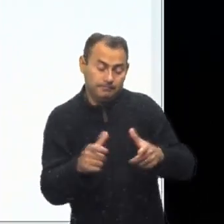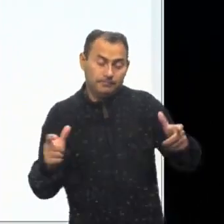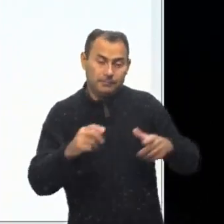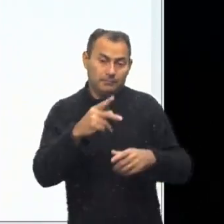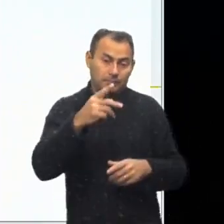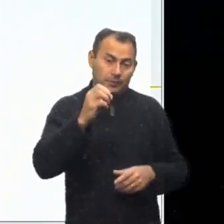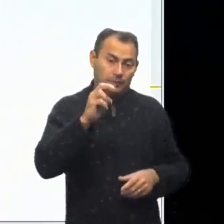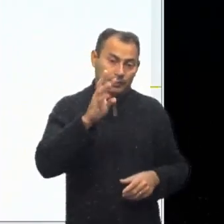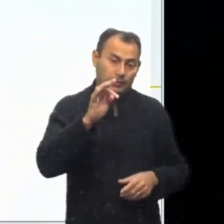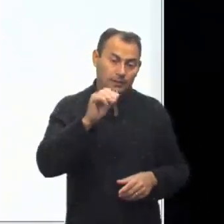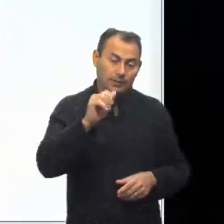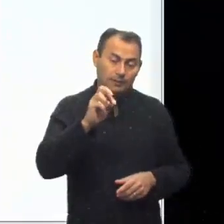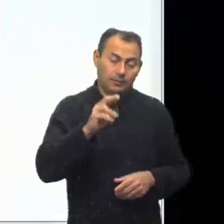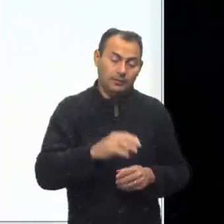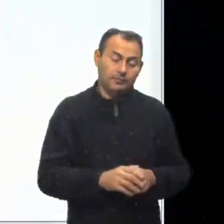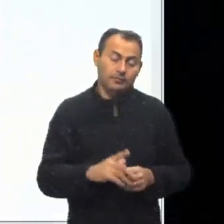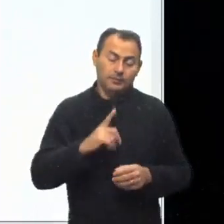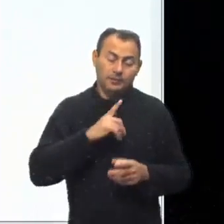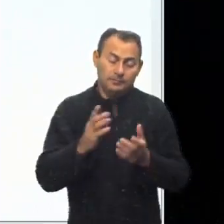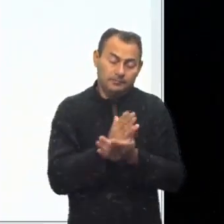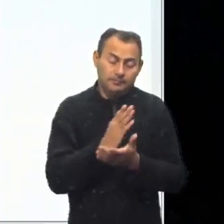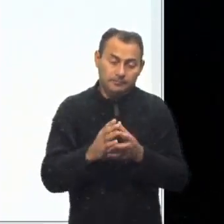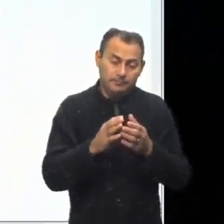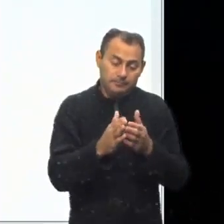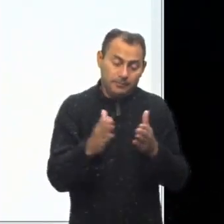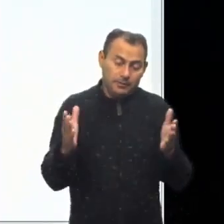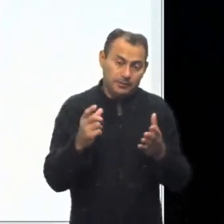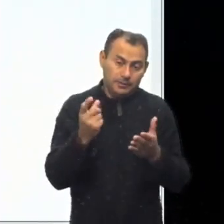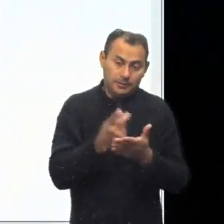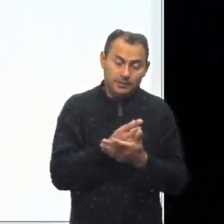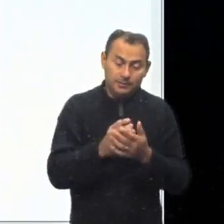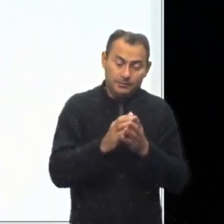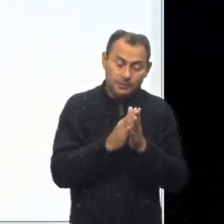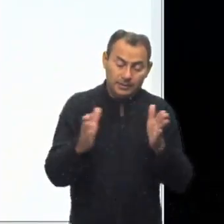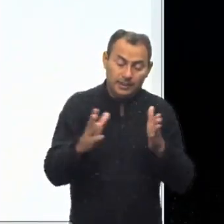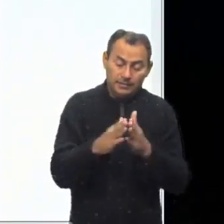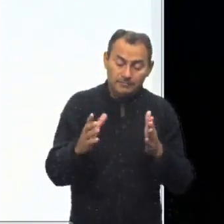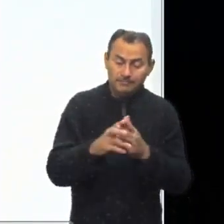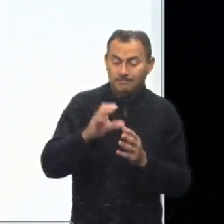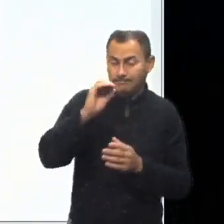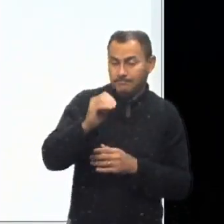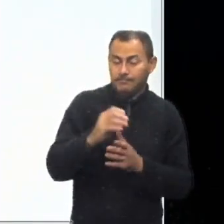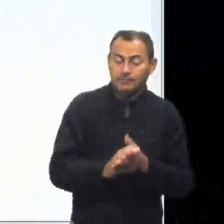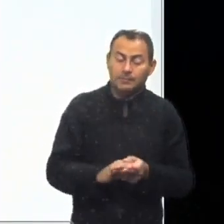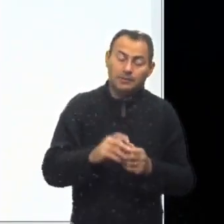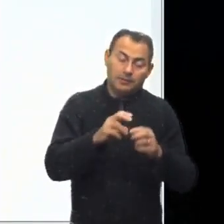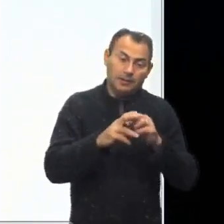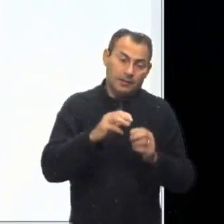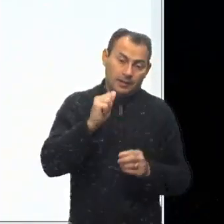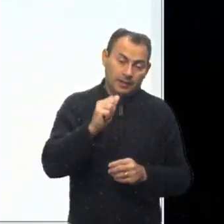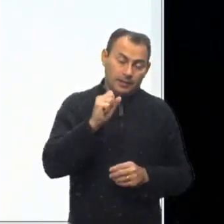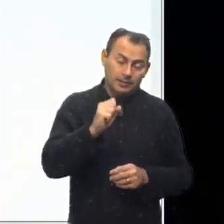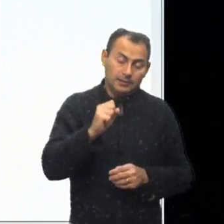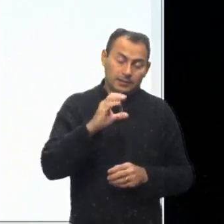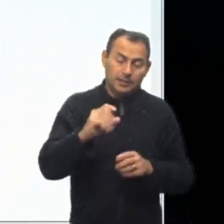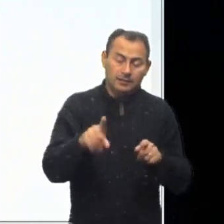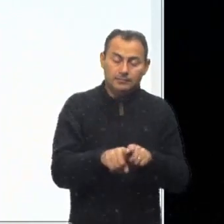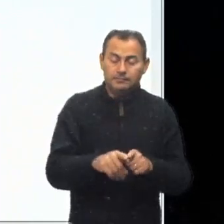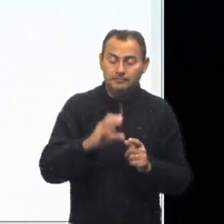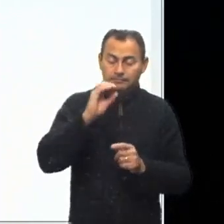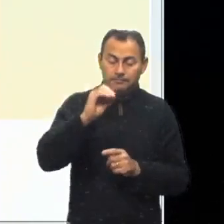portadora. E depois, de novo, se o bit for 0, ele vai colocar que x-ASK é 0